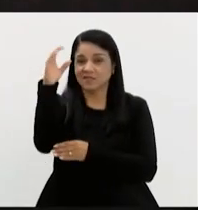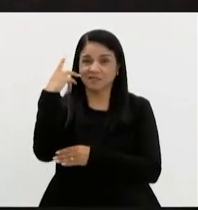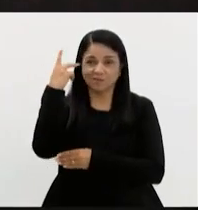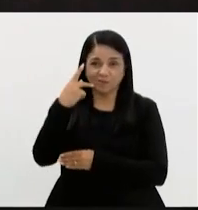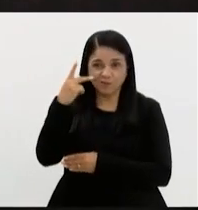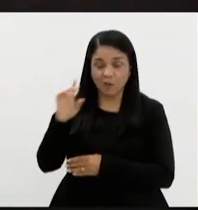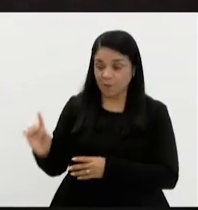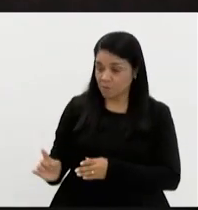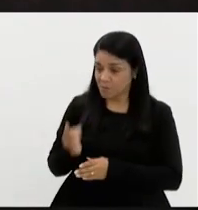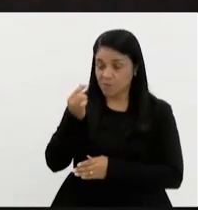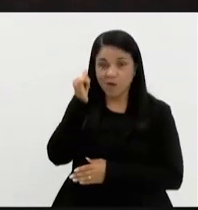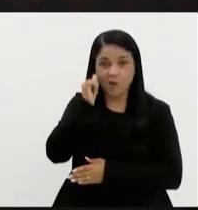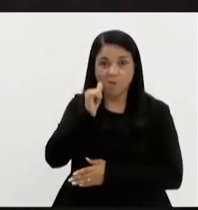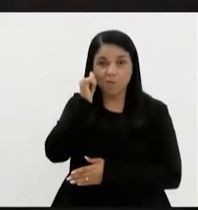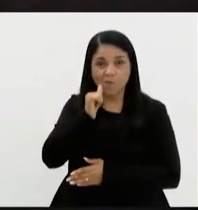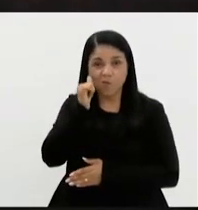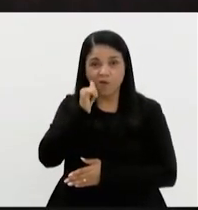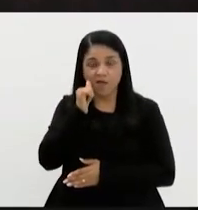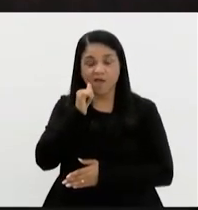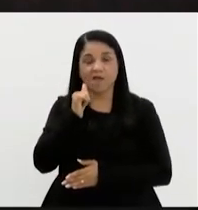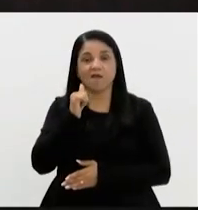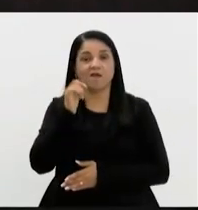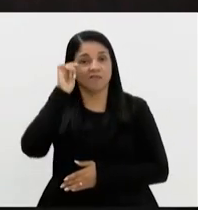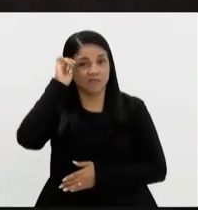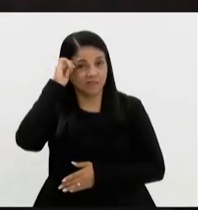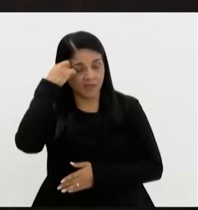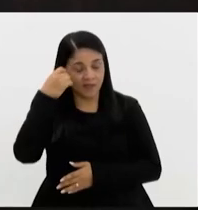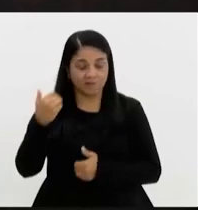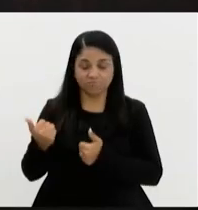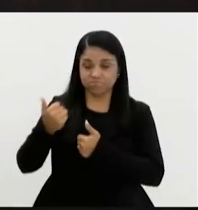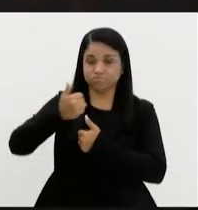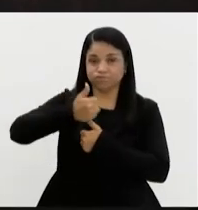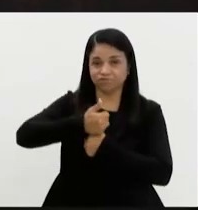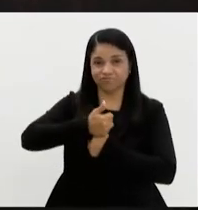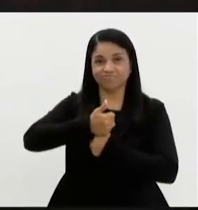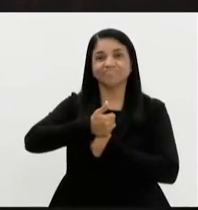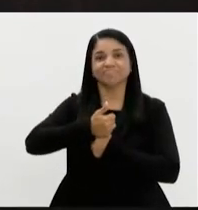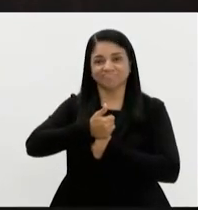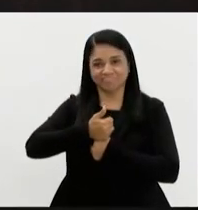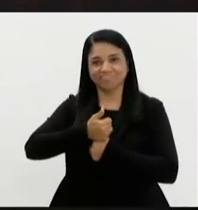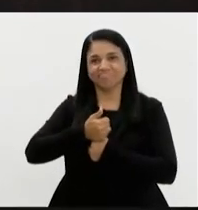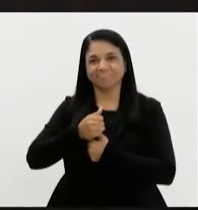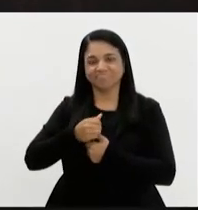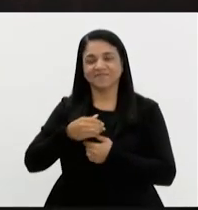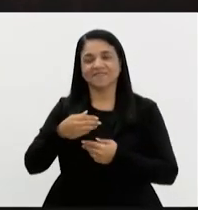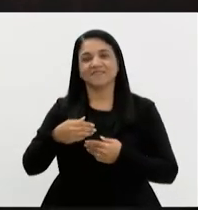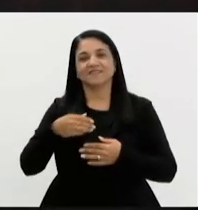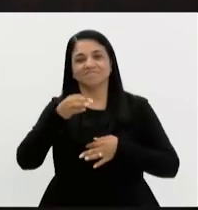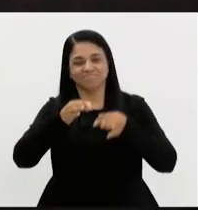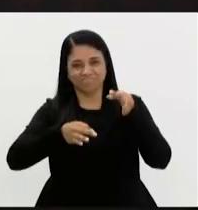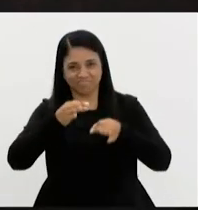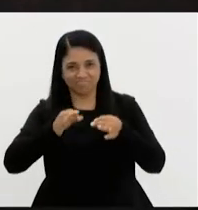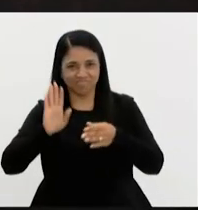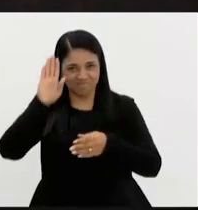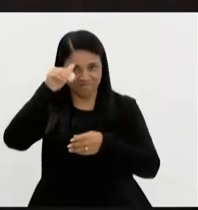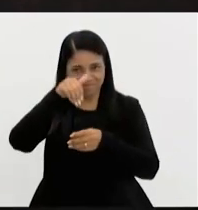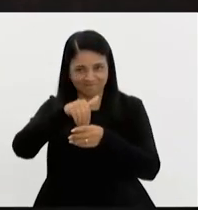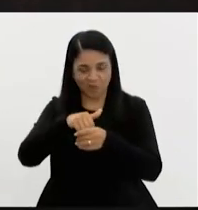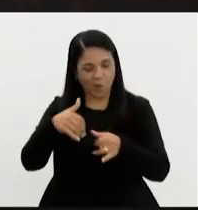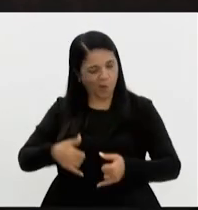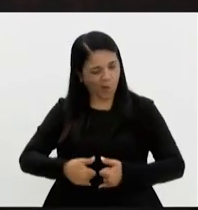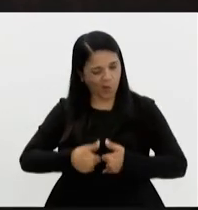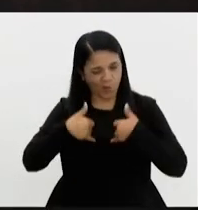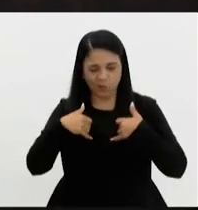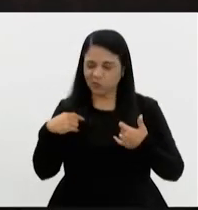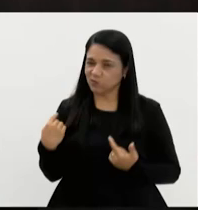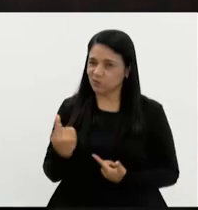mulher negra assumir uma cadeira no Tribunal Superior Eleitoral para motivo de orgulho e honra de todas nós de todos nós